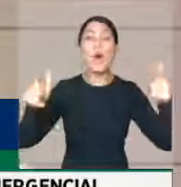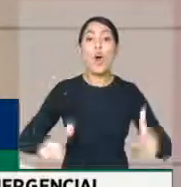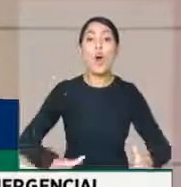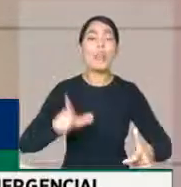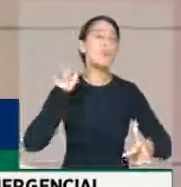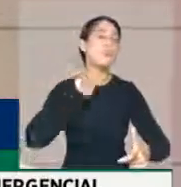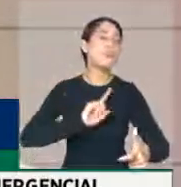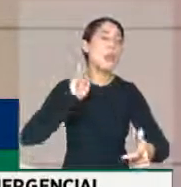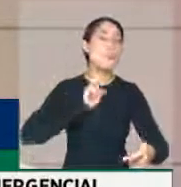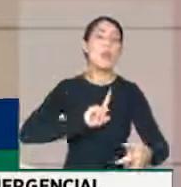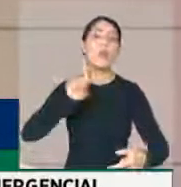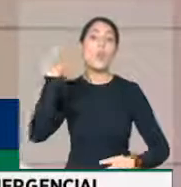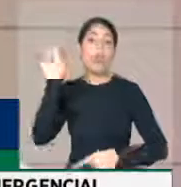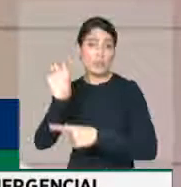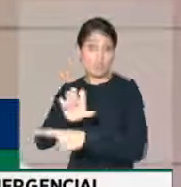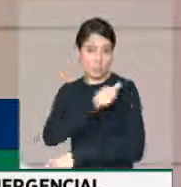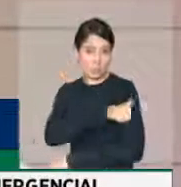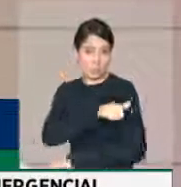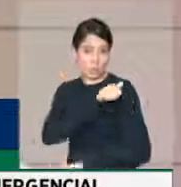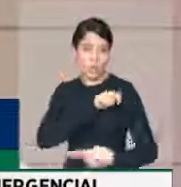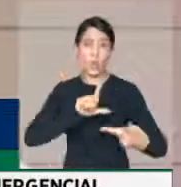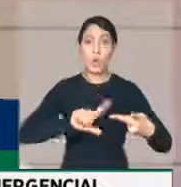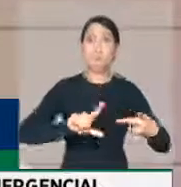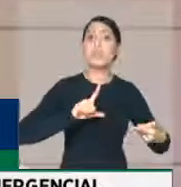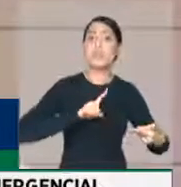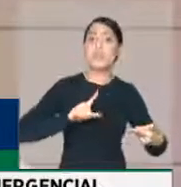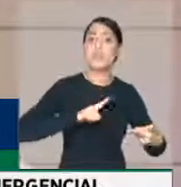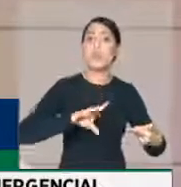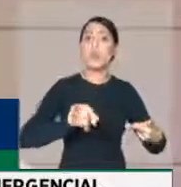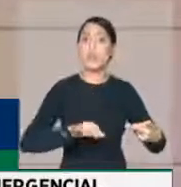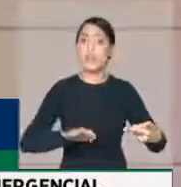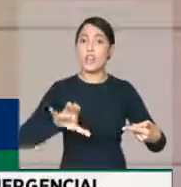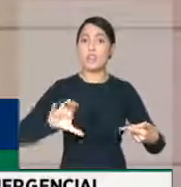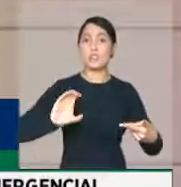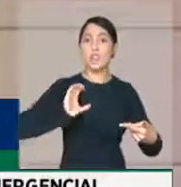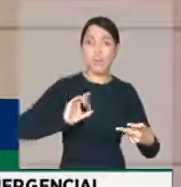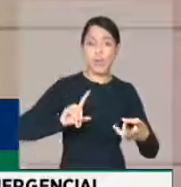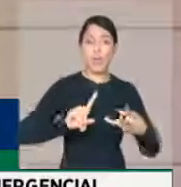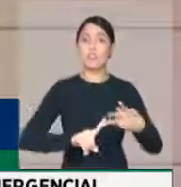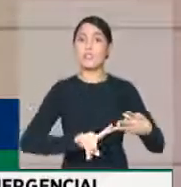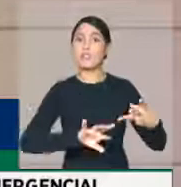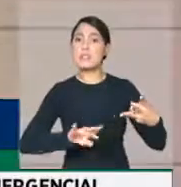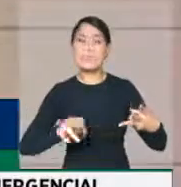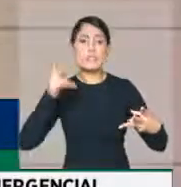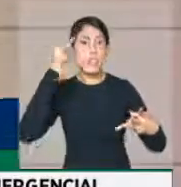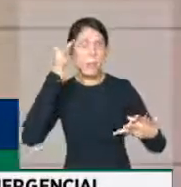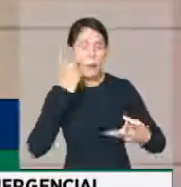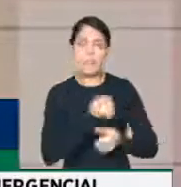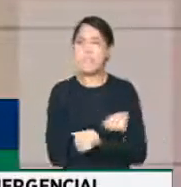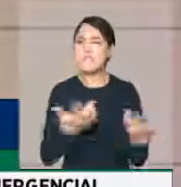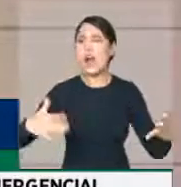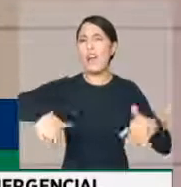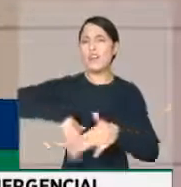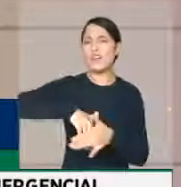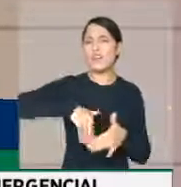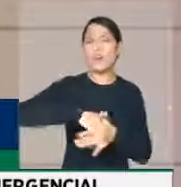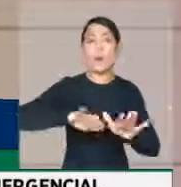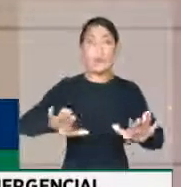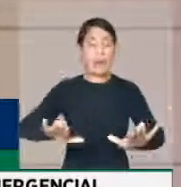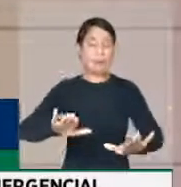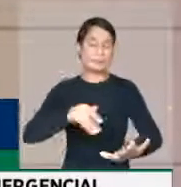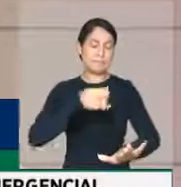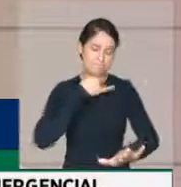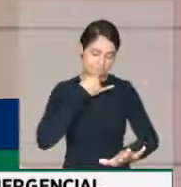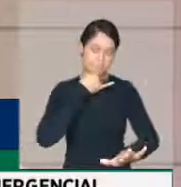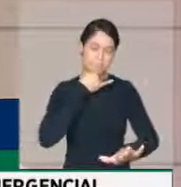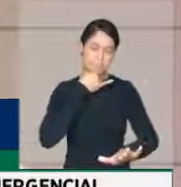do Corinthians, do São Paulo, do Palmeiras, do Santos em São Paulo, e que, infelizmente, acabaram sendo tratadas de